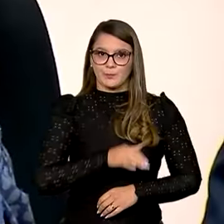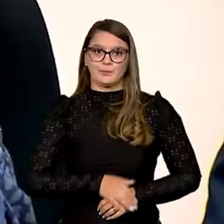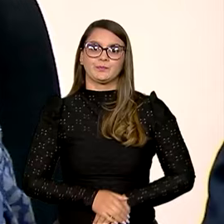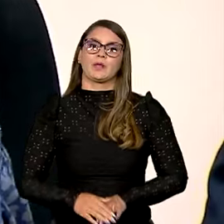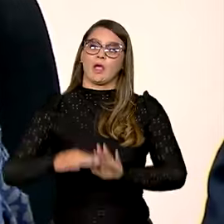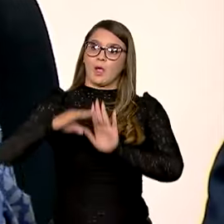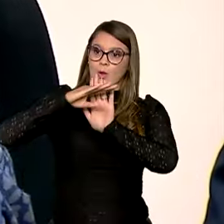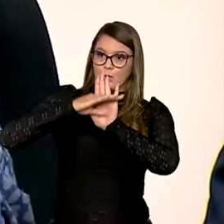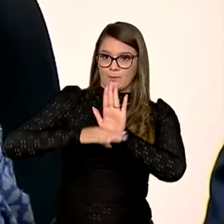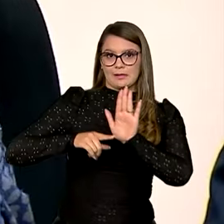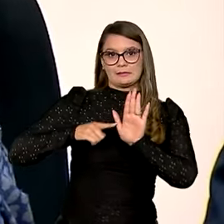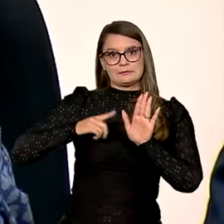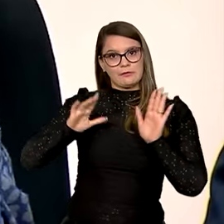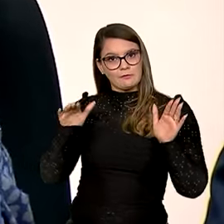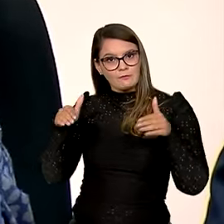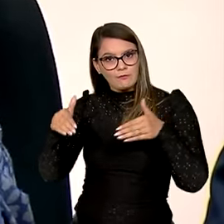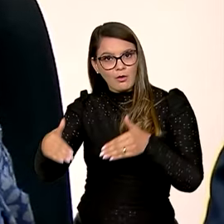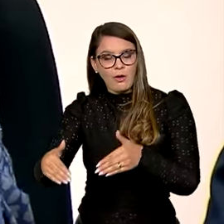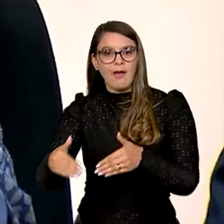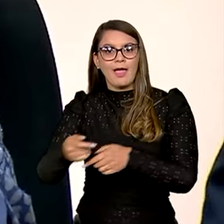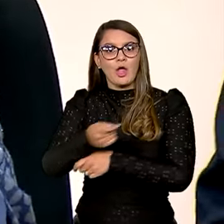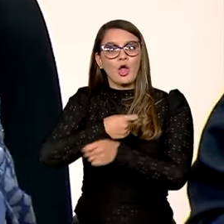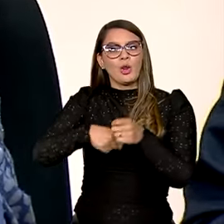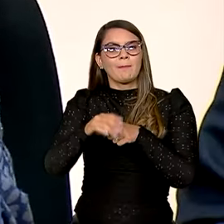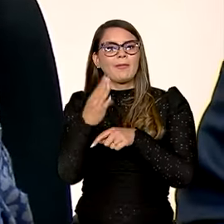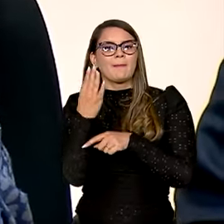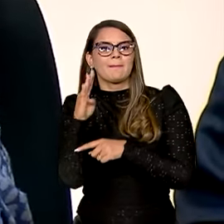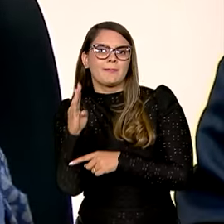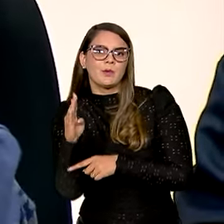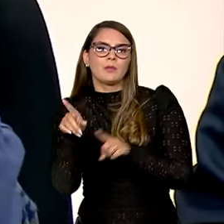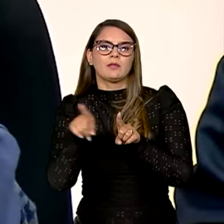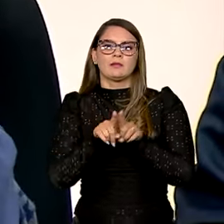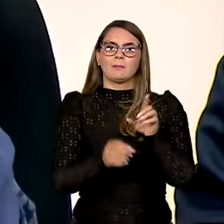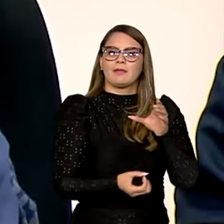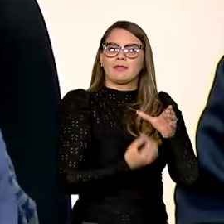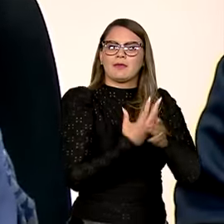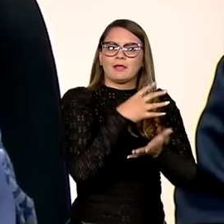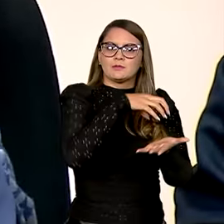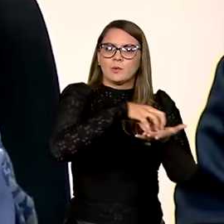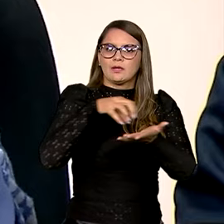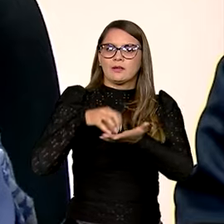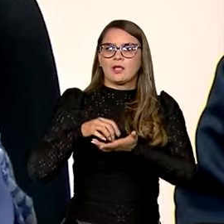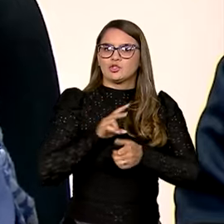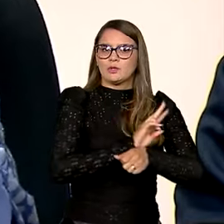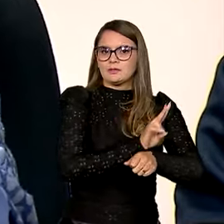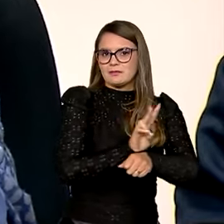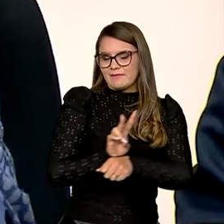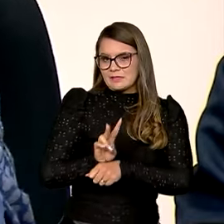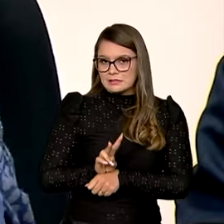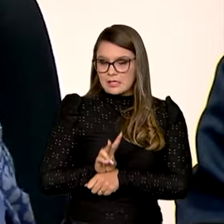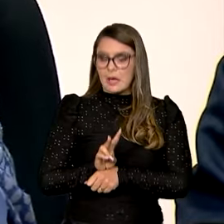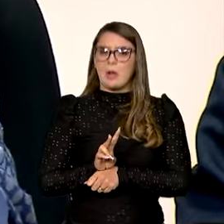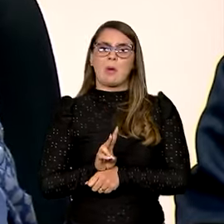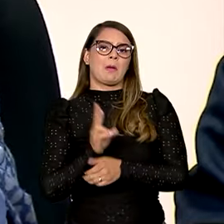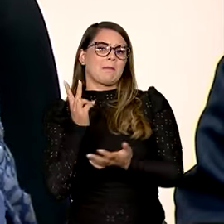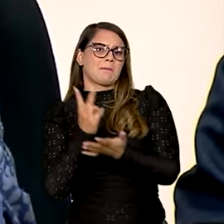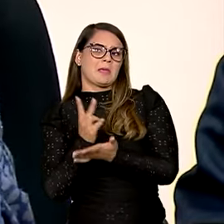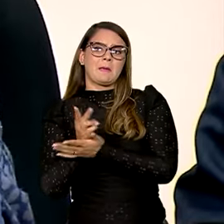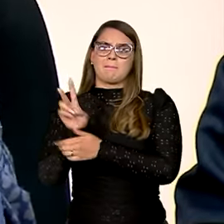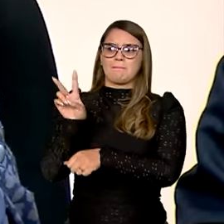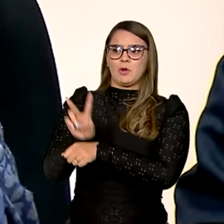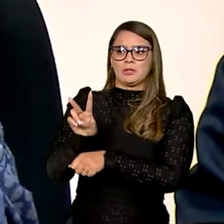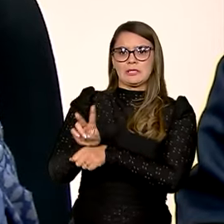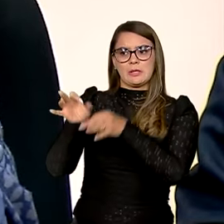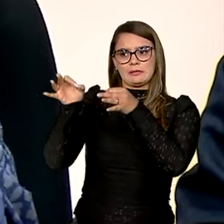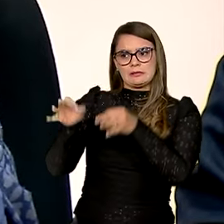ele tem uma parte voltada para a bioeconomia, voltada para a criação das unidades de conservação, seja de proteção integral